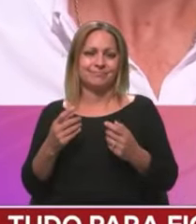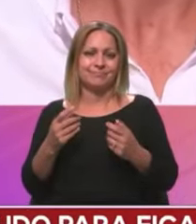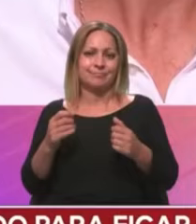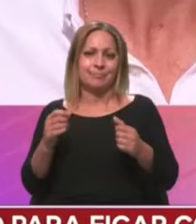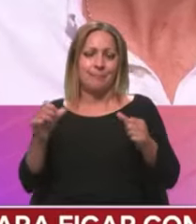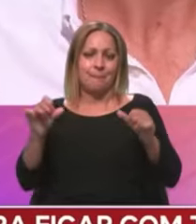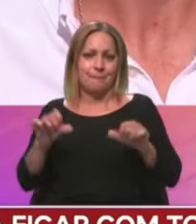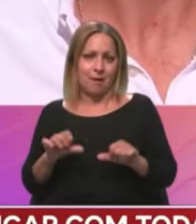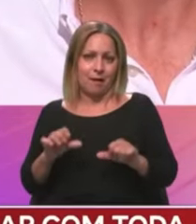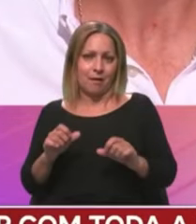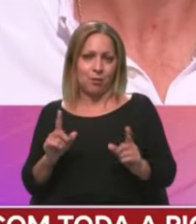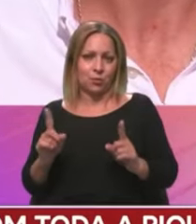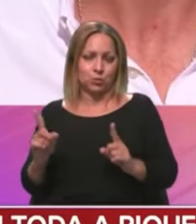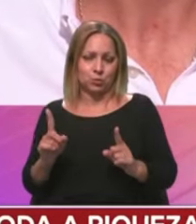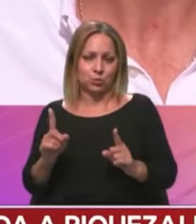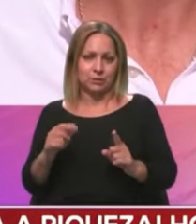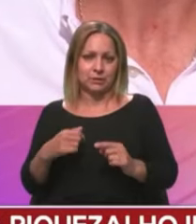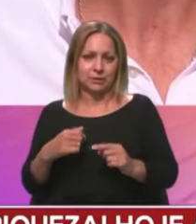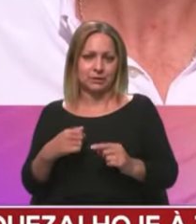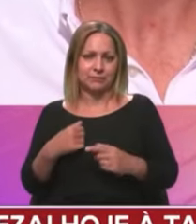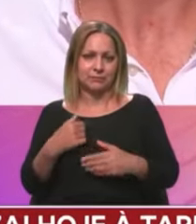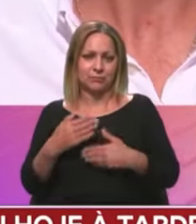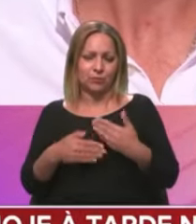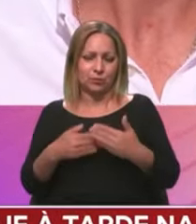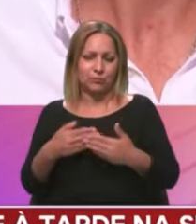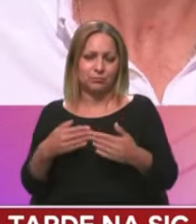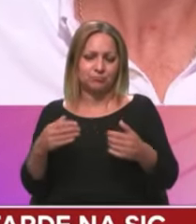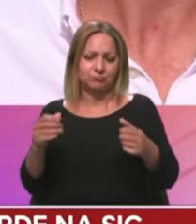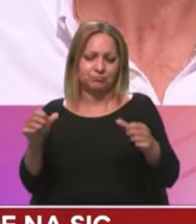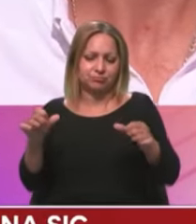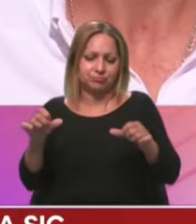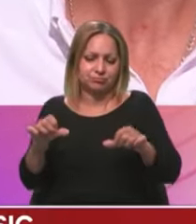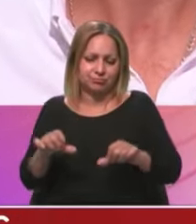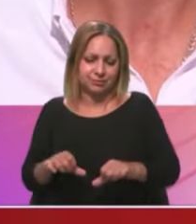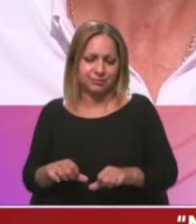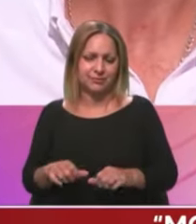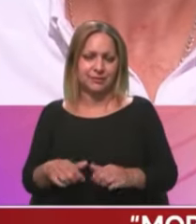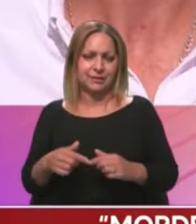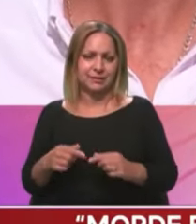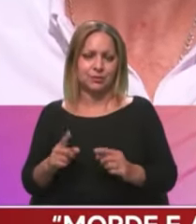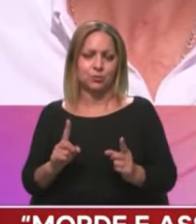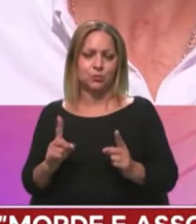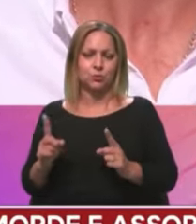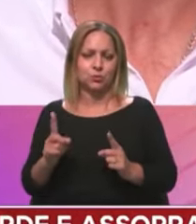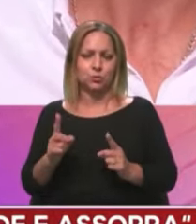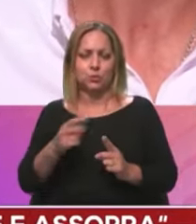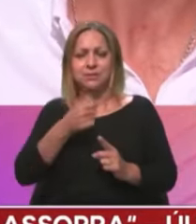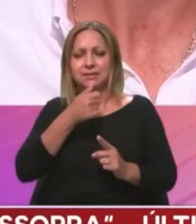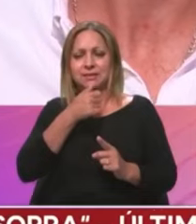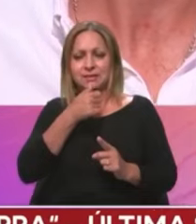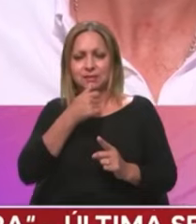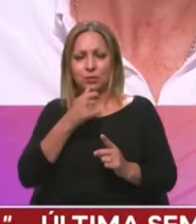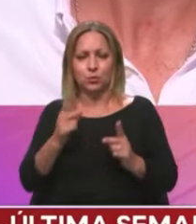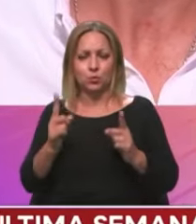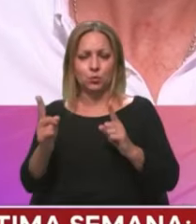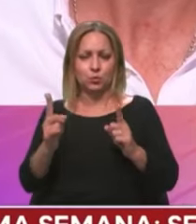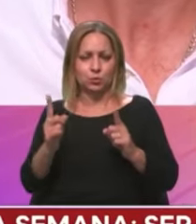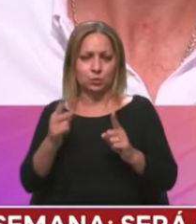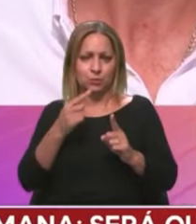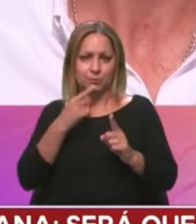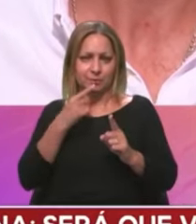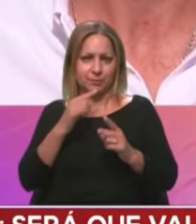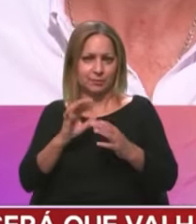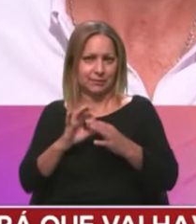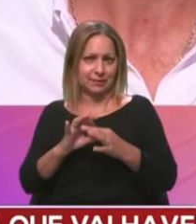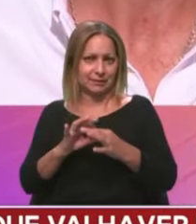que a relação foi desgastando ao longo do tempo e e acho que tomamos a decisão Em conjunto ambos Vimos que a relação não estava a ter sucesso Por